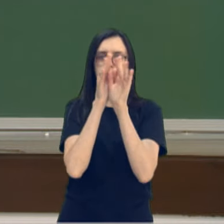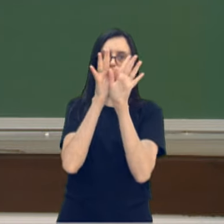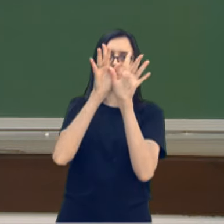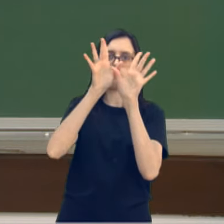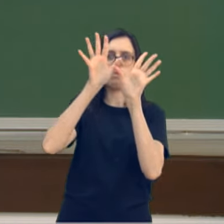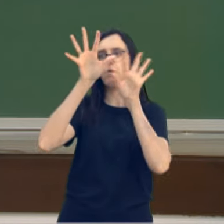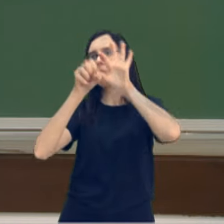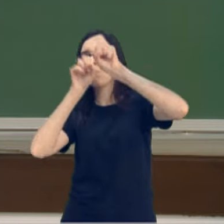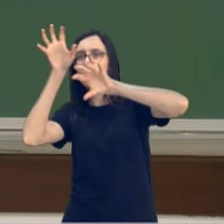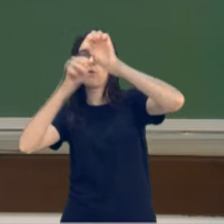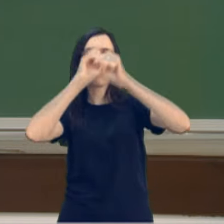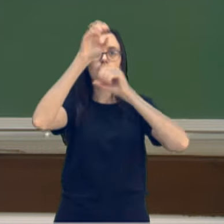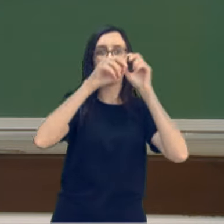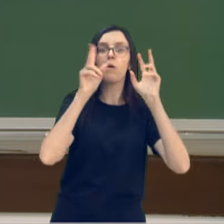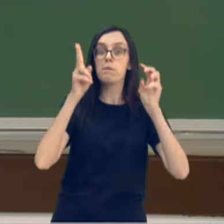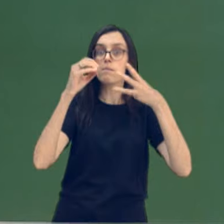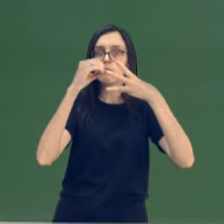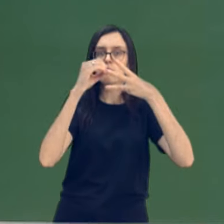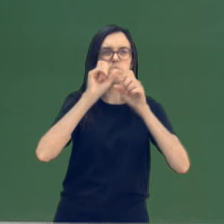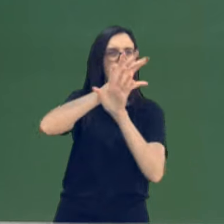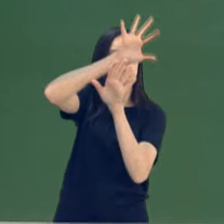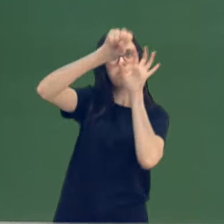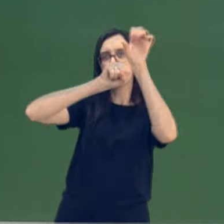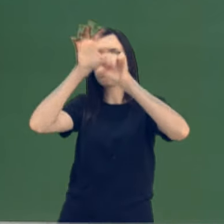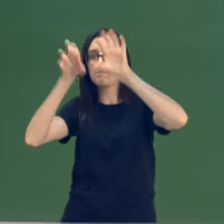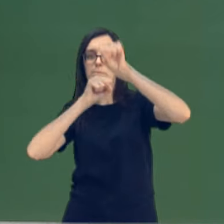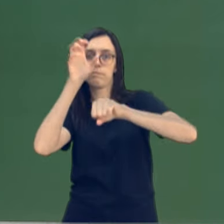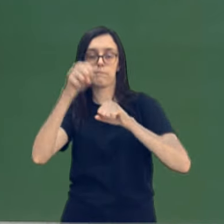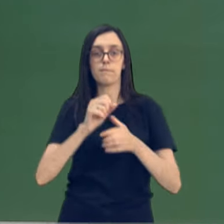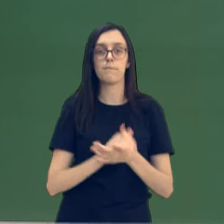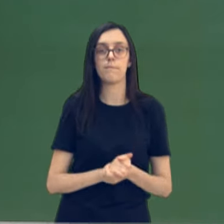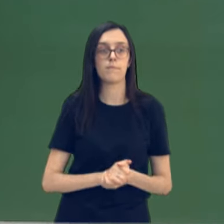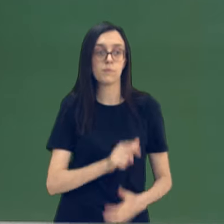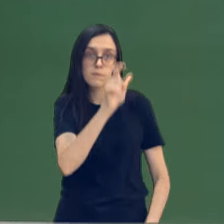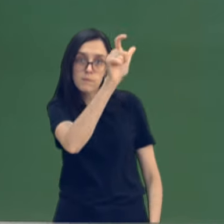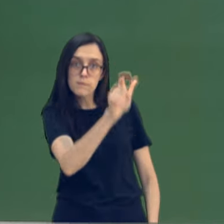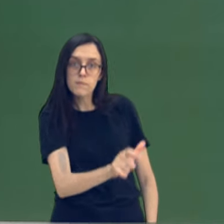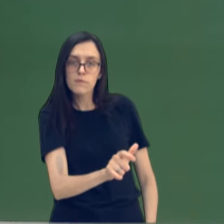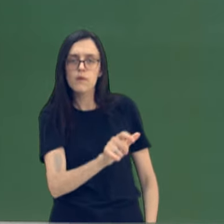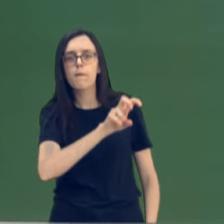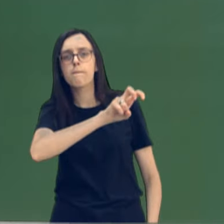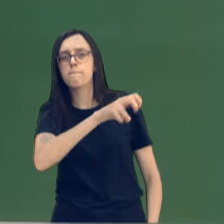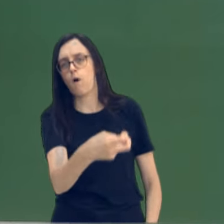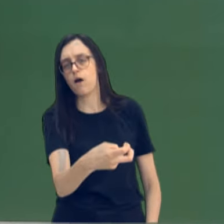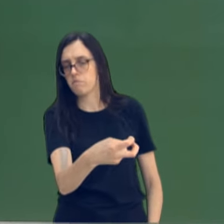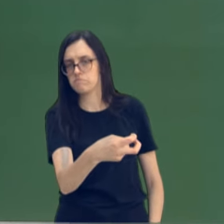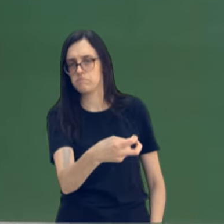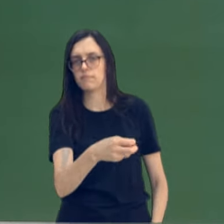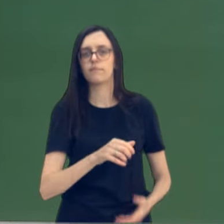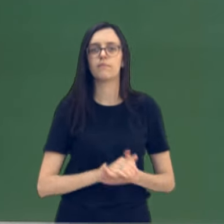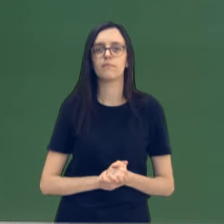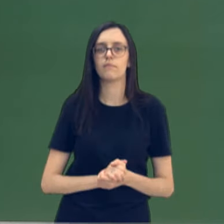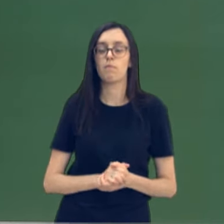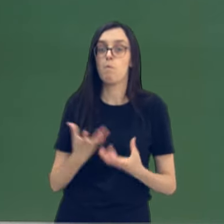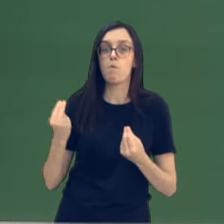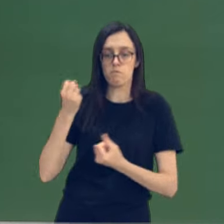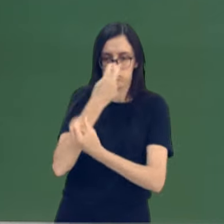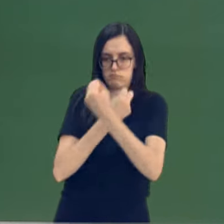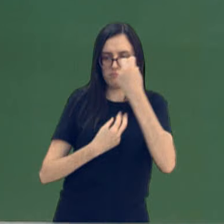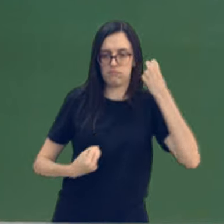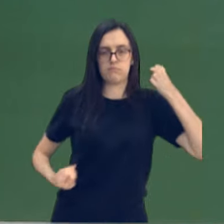para procurar mais células daquele tipo. E a hospedeira morre. Gera um volume muito grande de